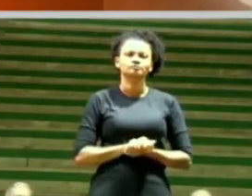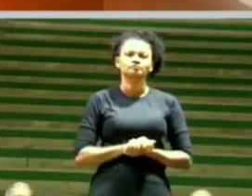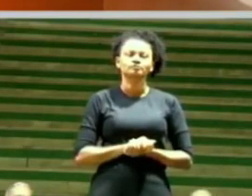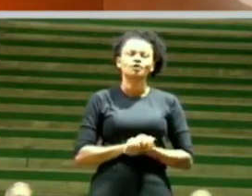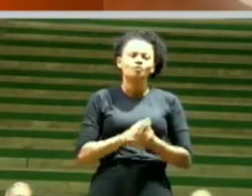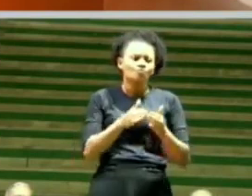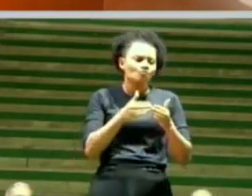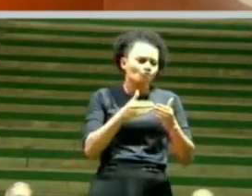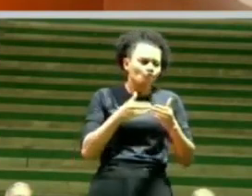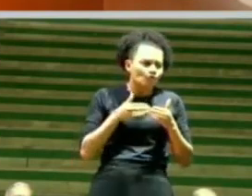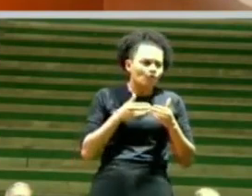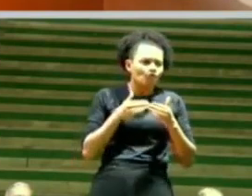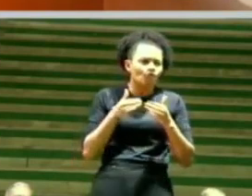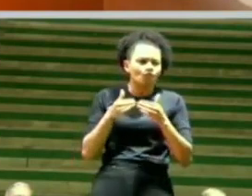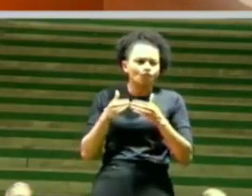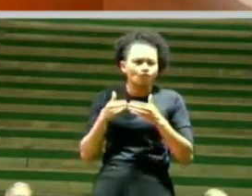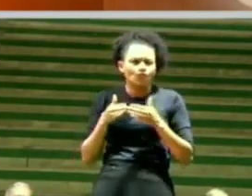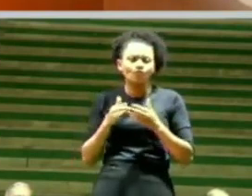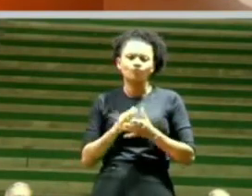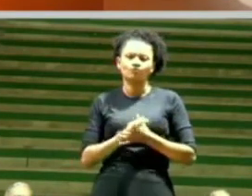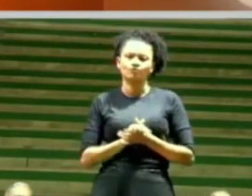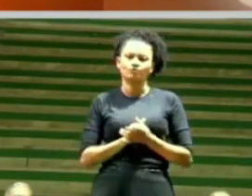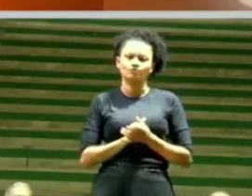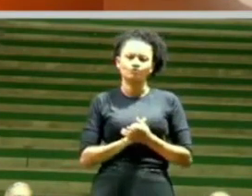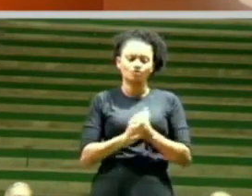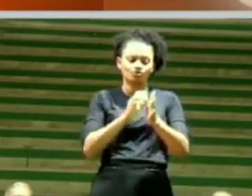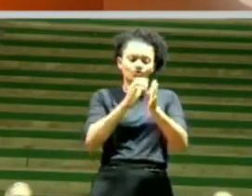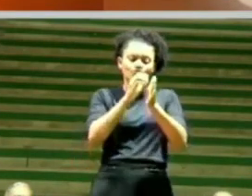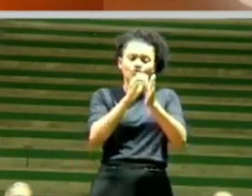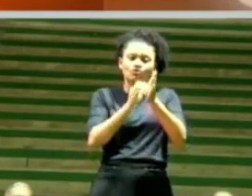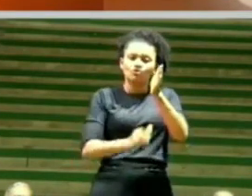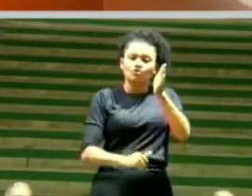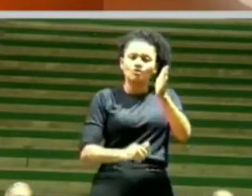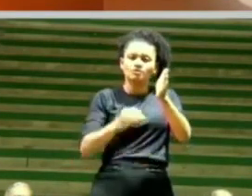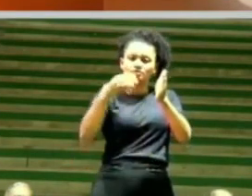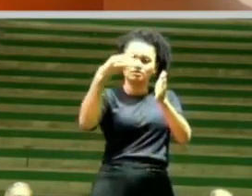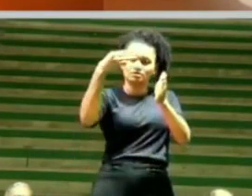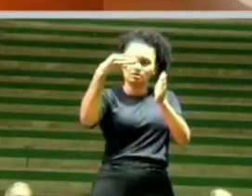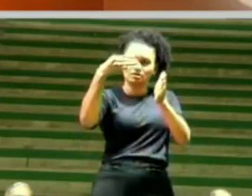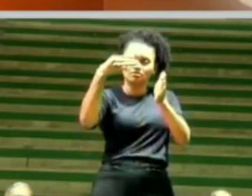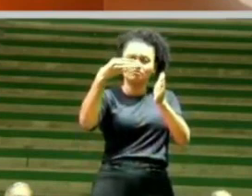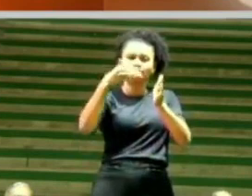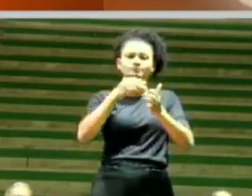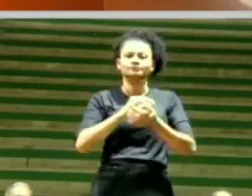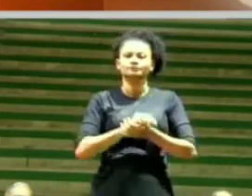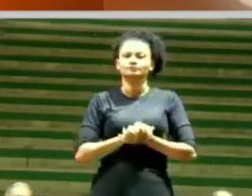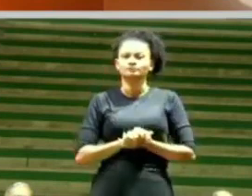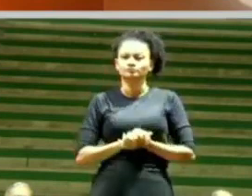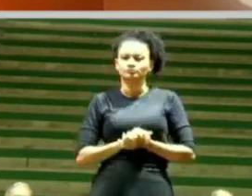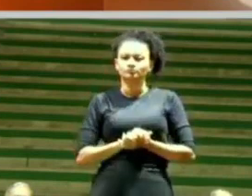localize, por favor, o capítulo de número 3.